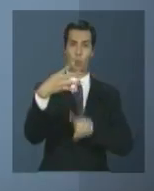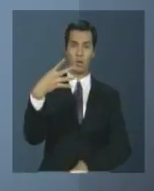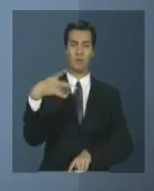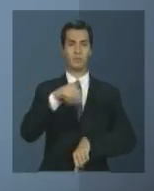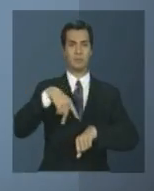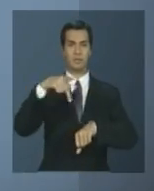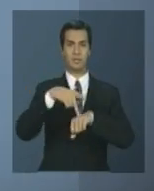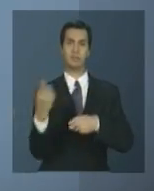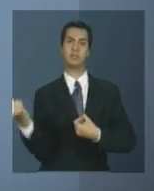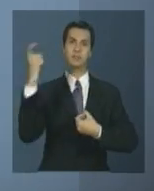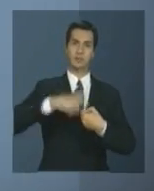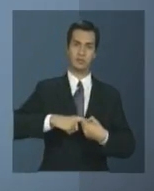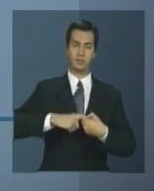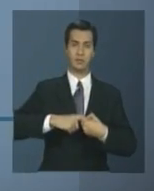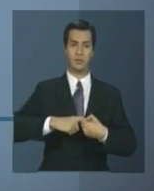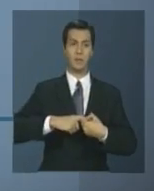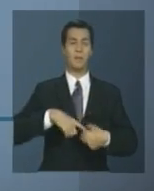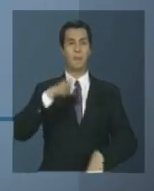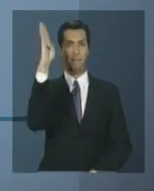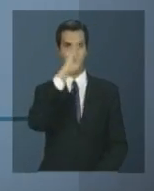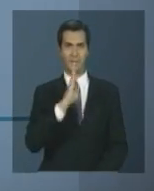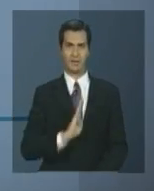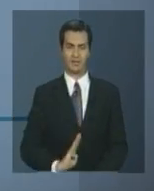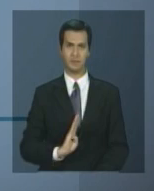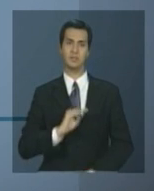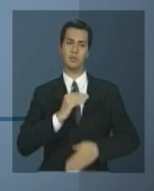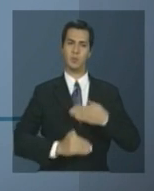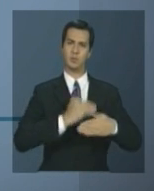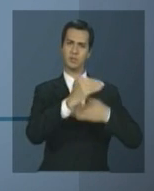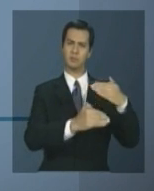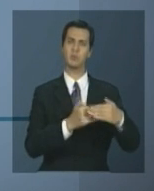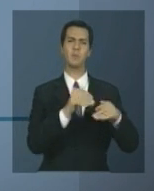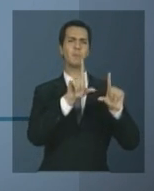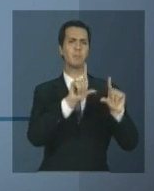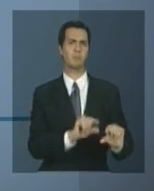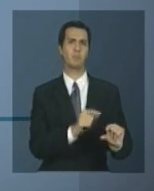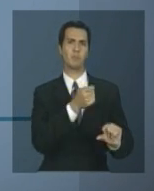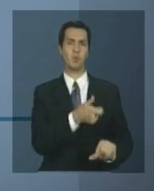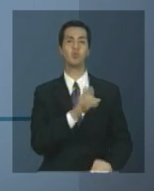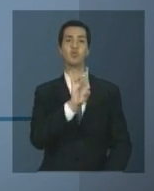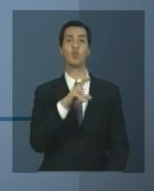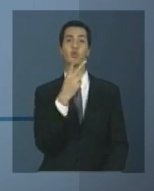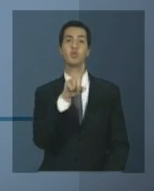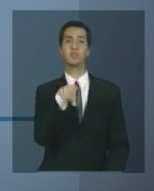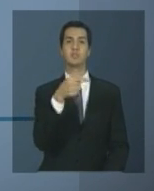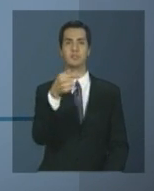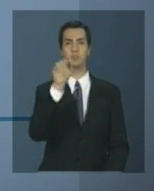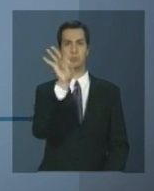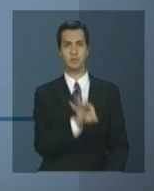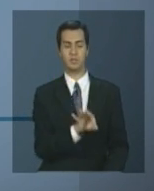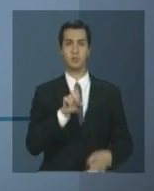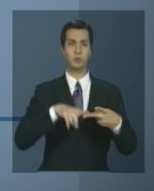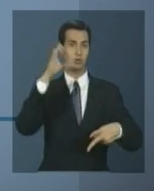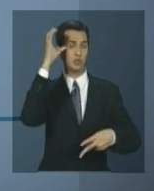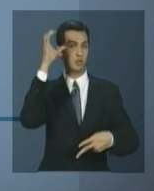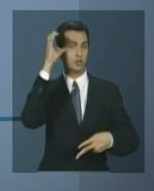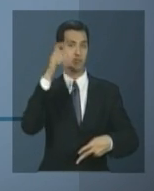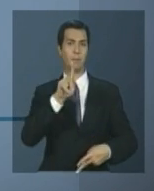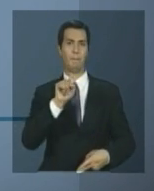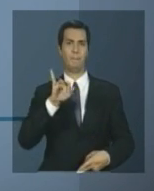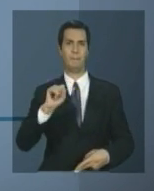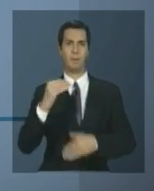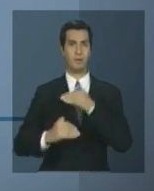4 países. Dos BRICS, o Brasil foi o país que menos cresceu no ano passado, 2,7%. A China teve crescimento do PIB